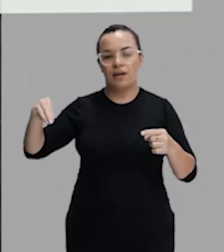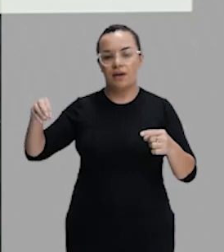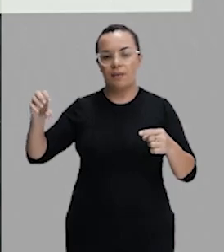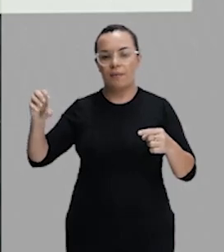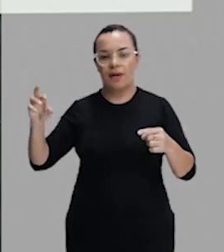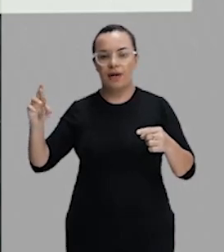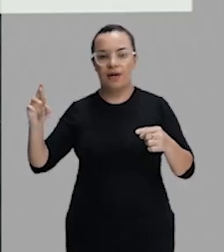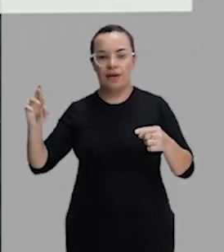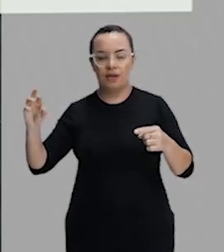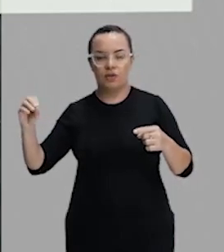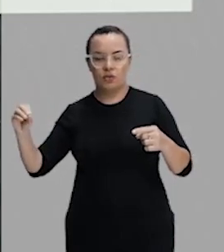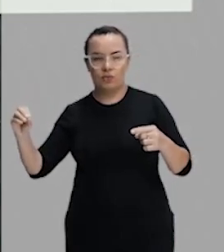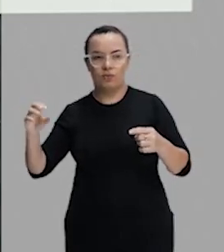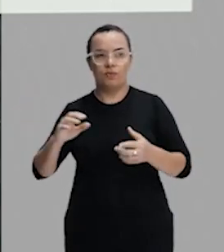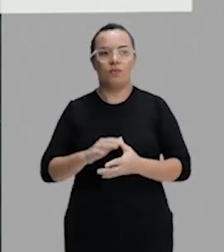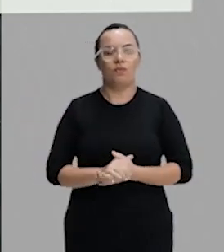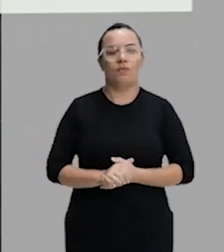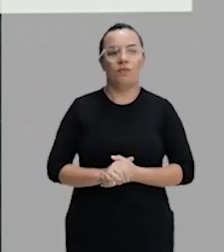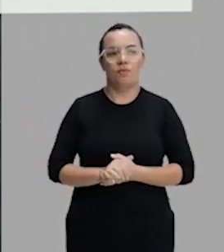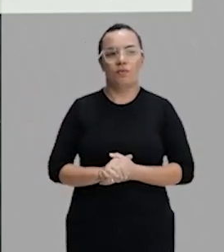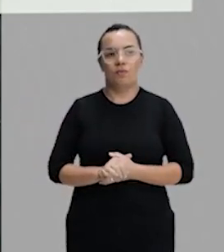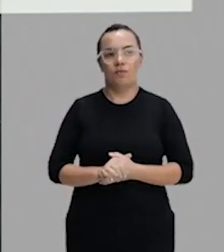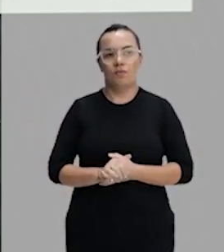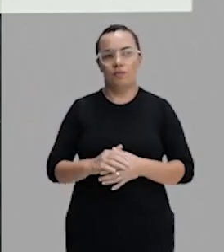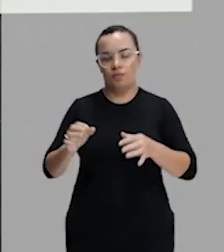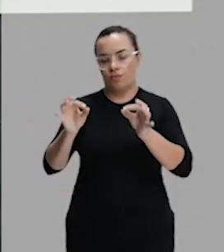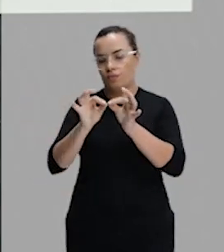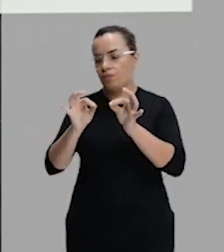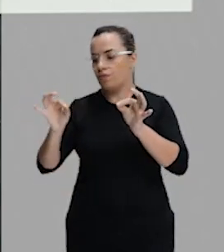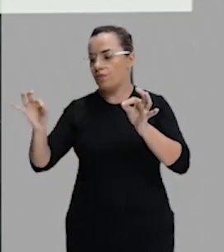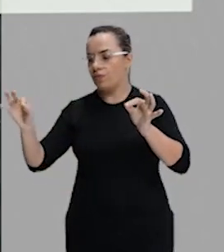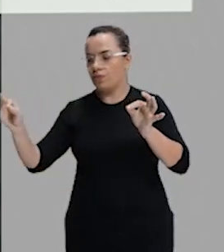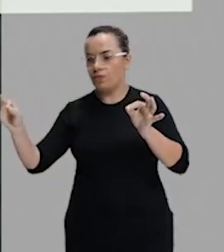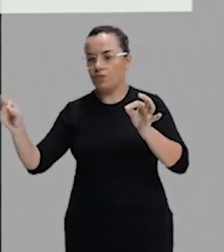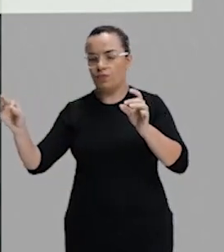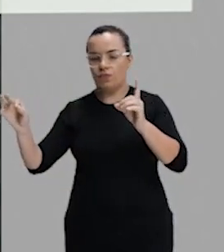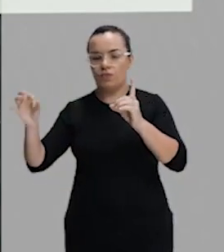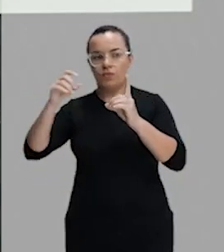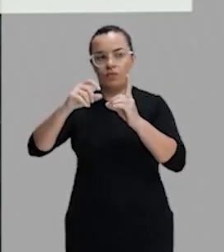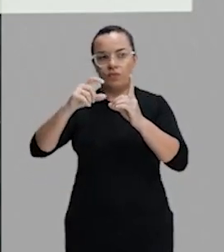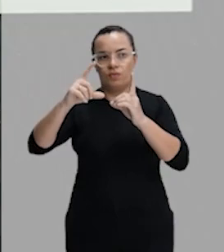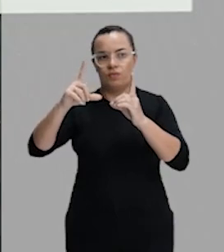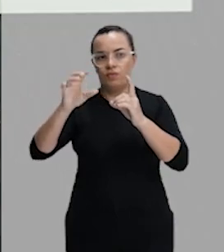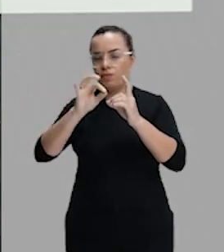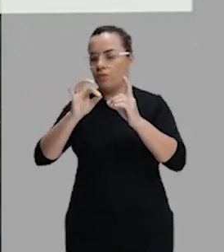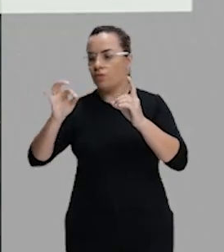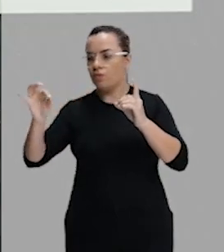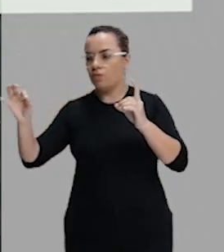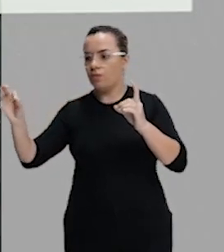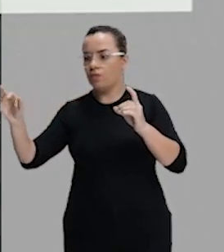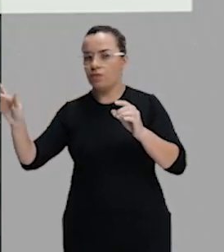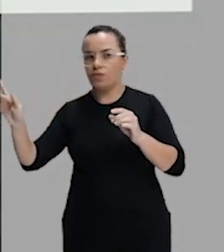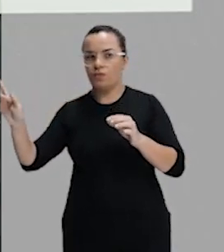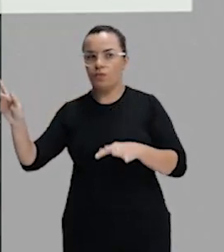distância entre o foco e o eixo diretriz. Tá? Então, daqui para